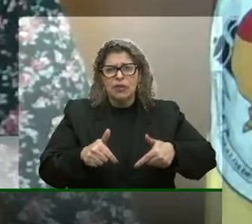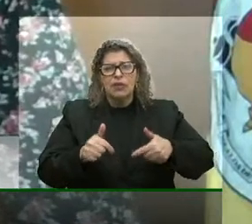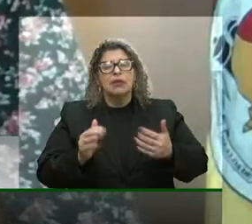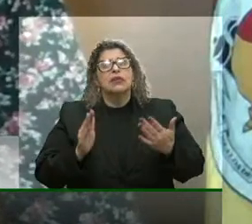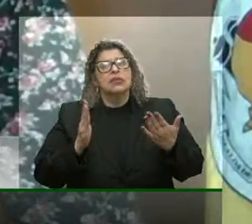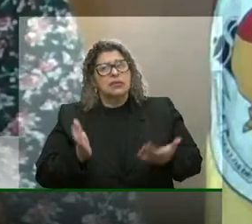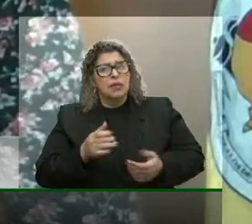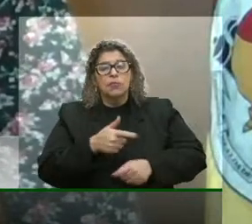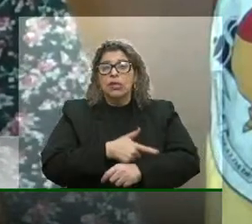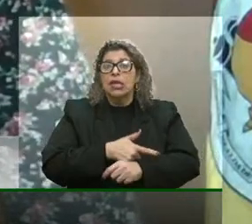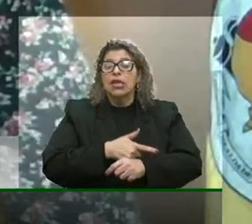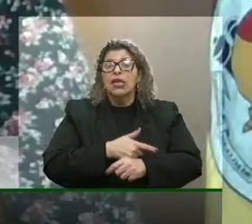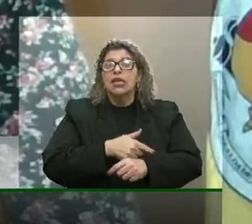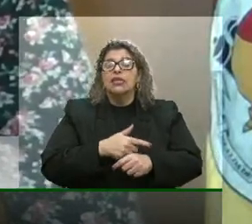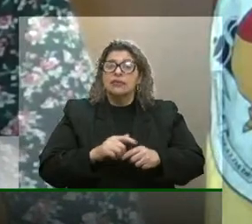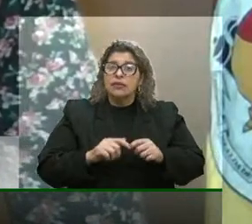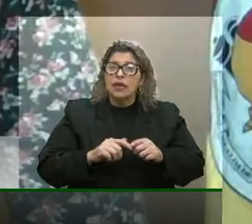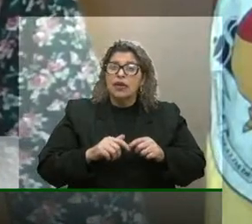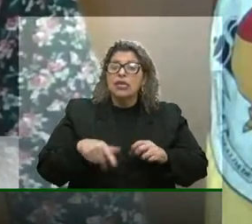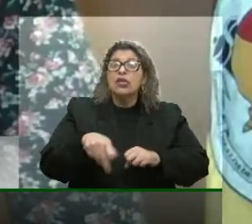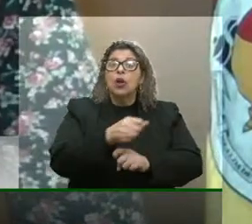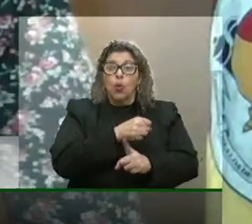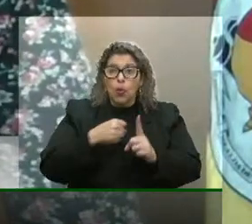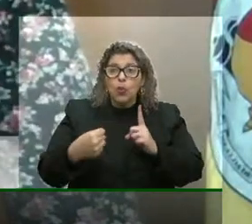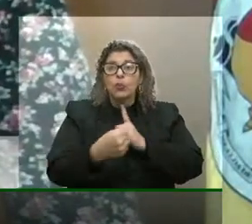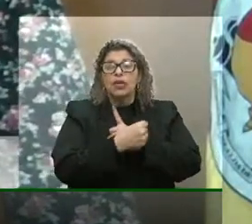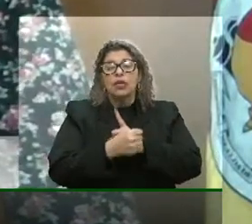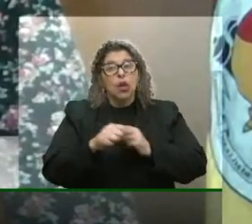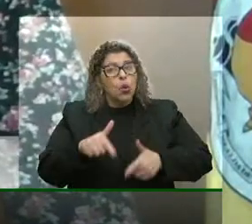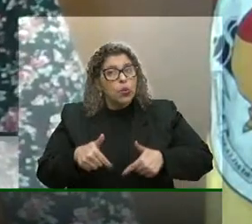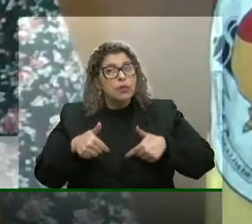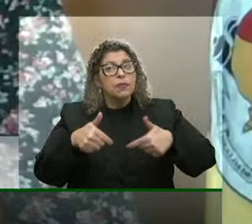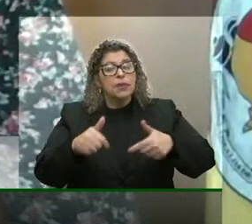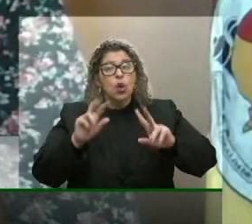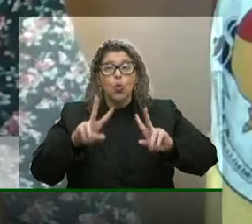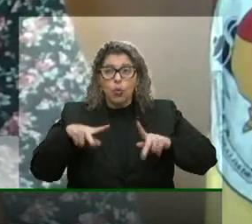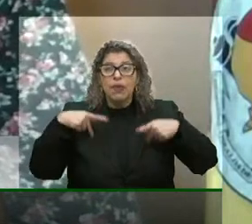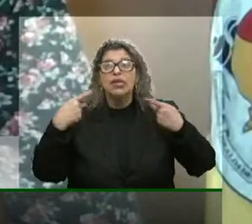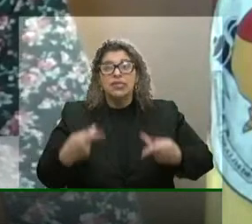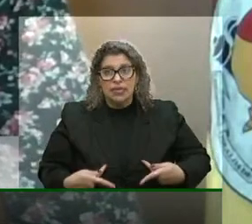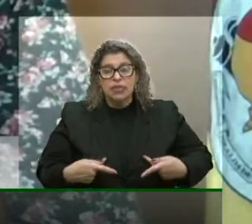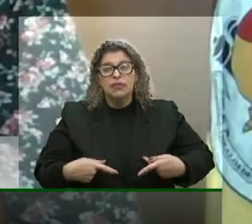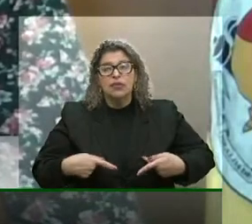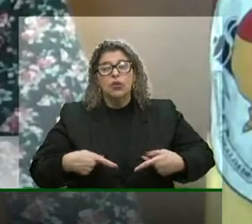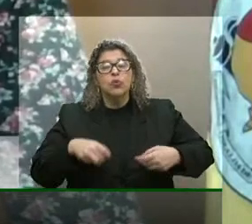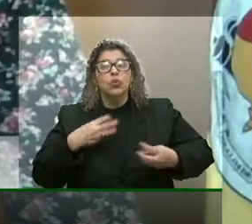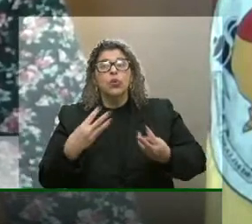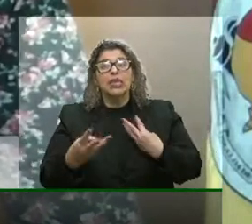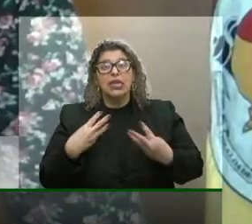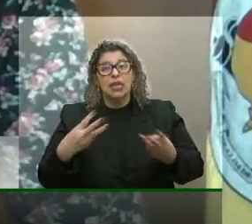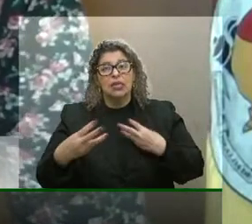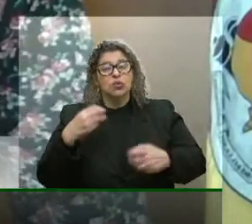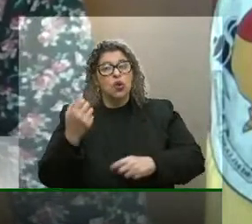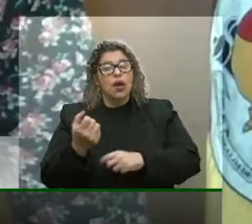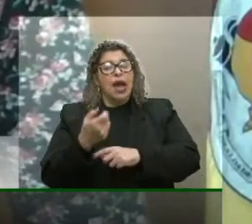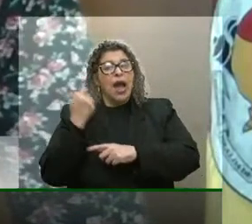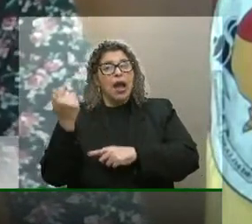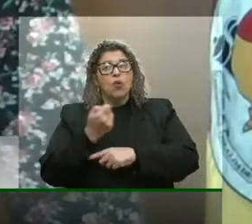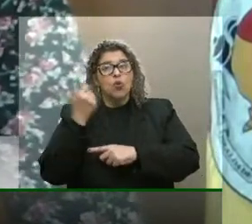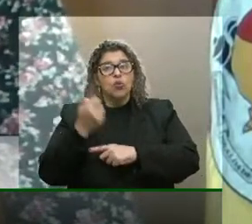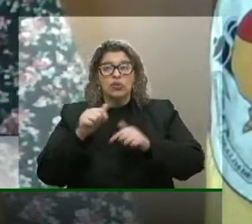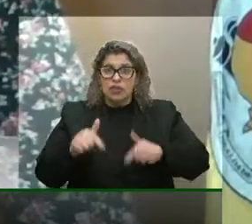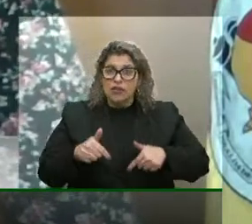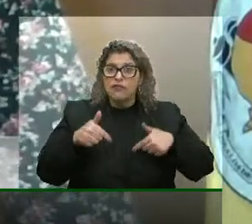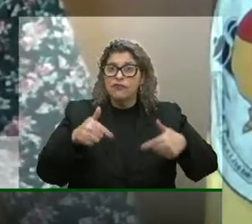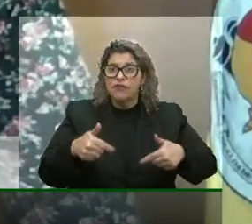cruzada civilizatória em busca de contribuir para a humanização do trânsito gaúcho através da Frente Parlamentar